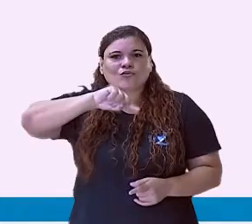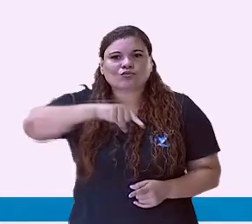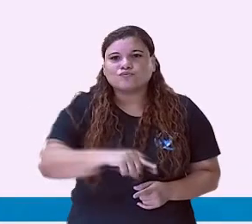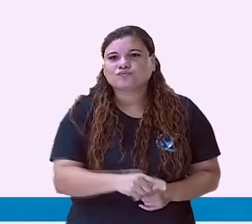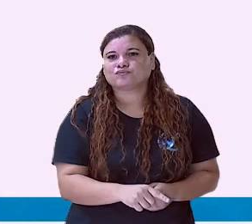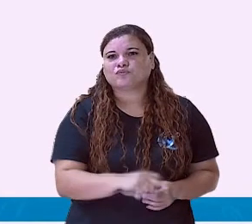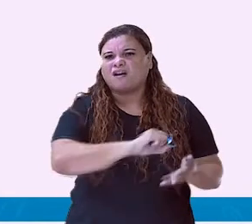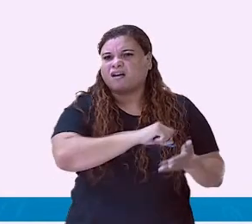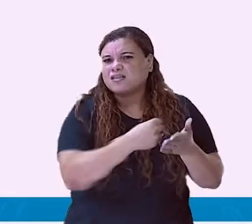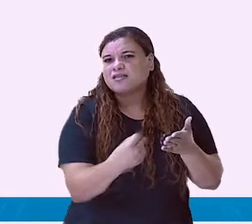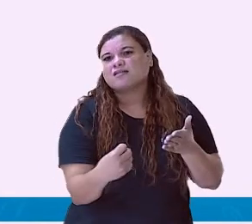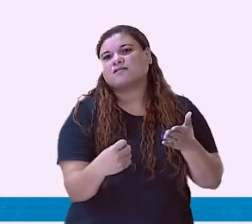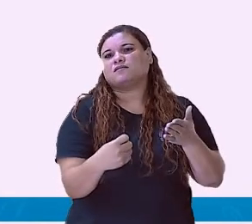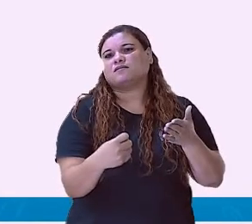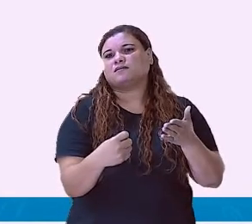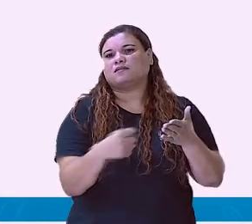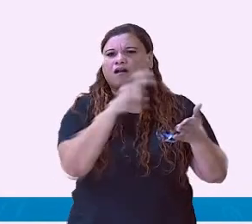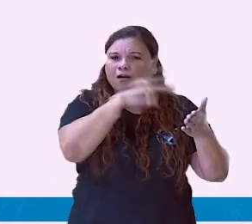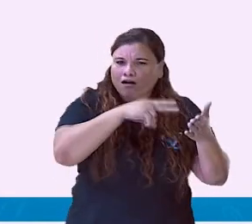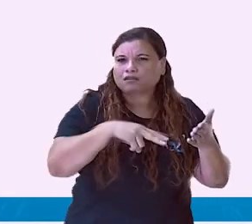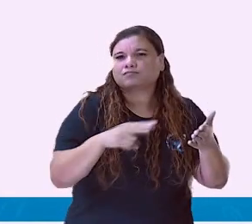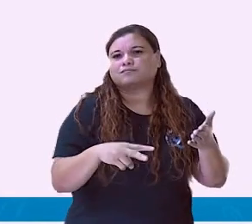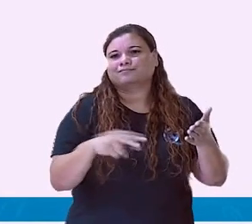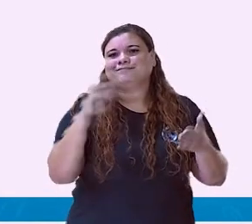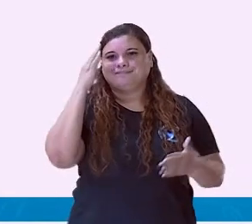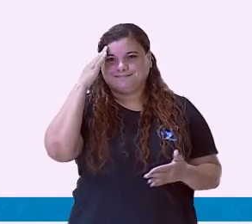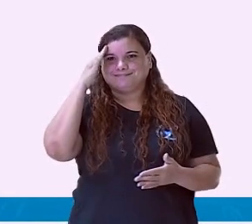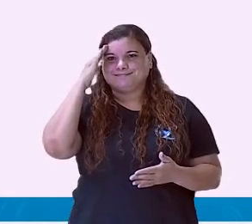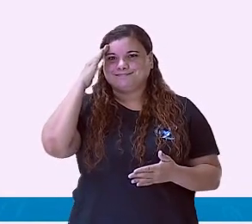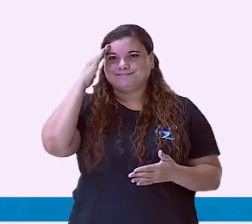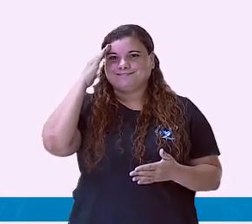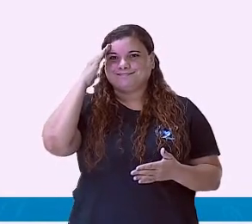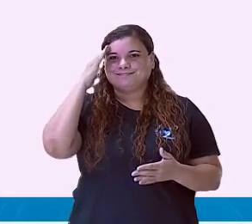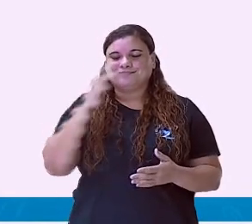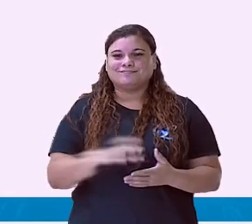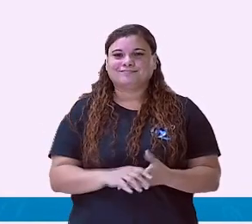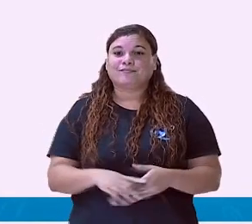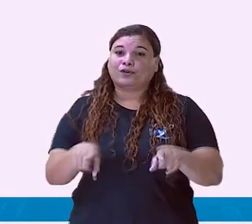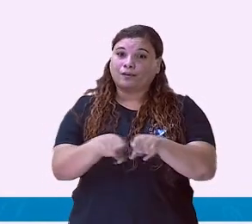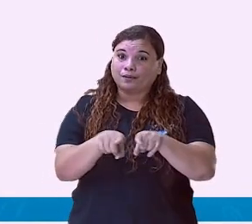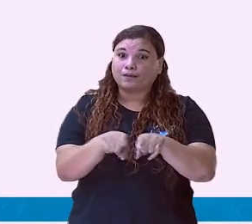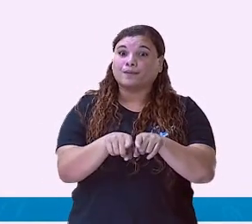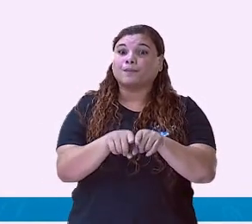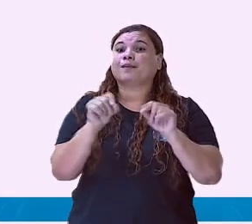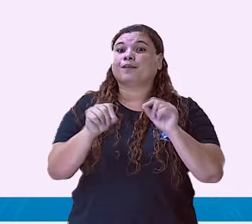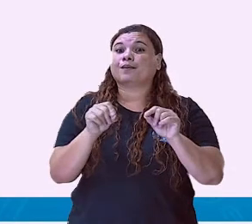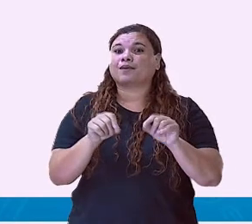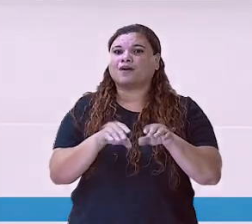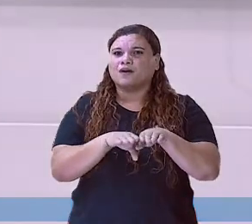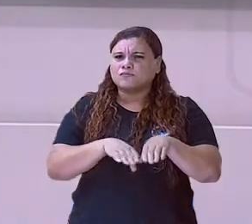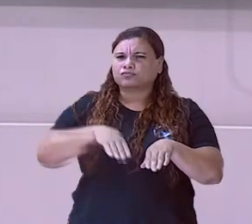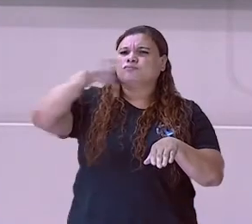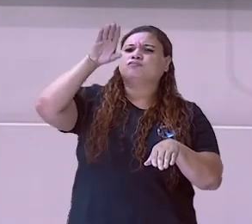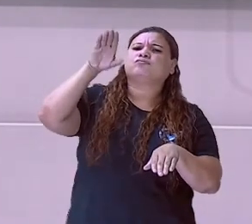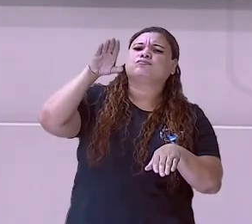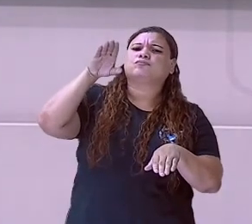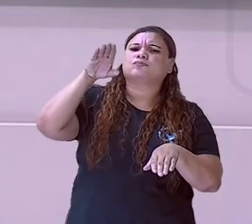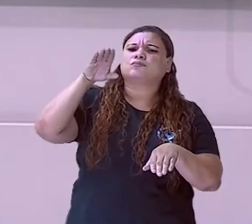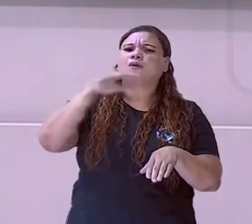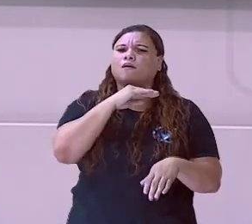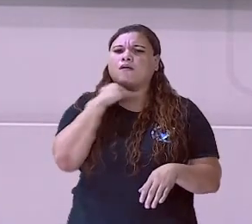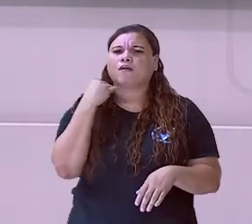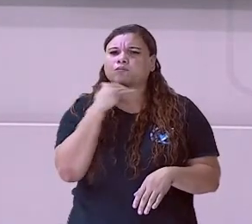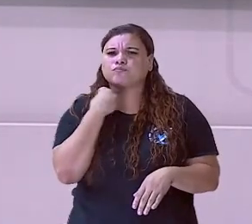a natalidade no Brasil não tem sido alta. Ela também tem caído. E a expectativa de vida do brasileiro,